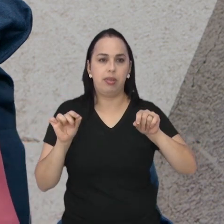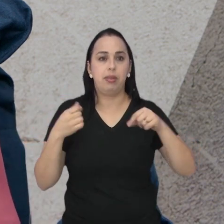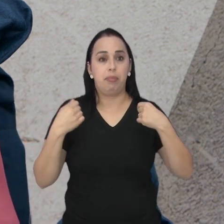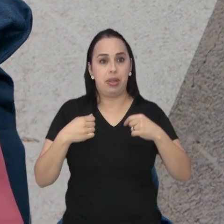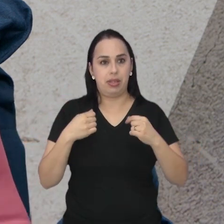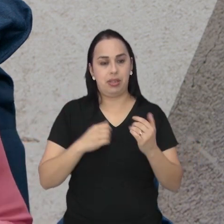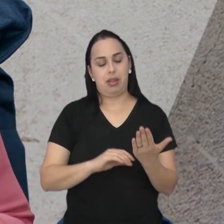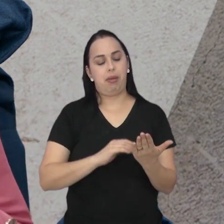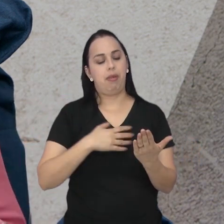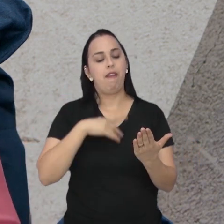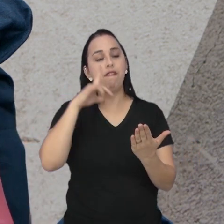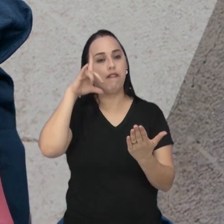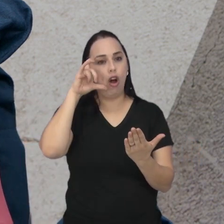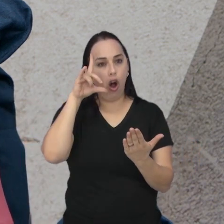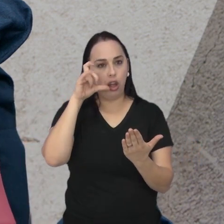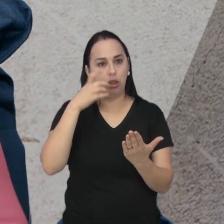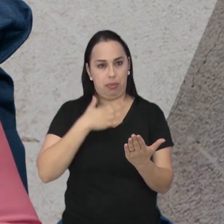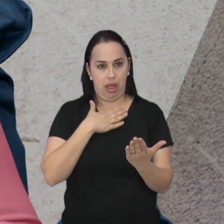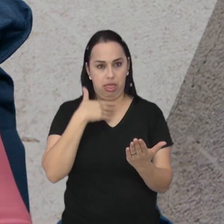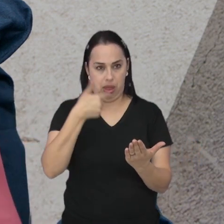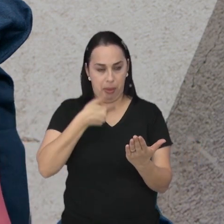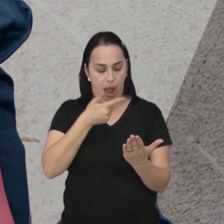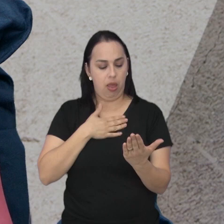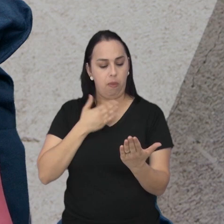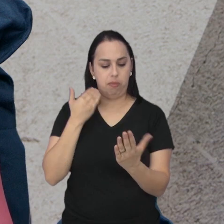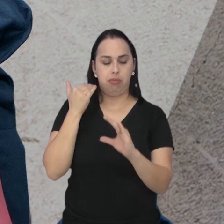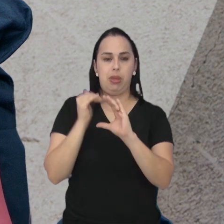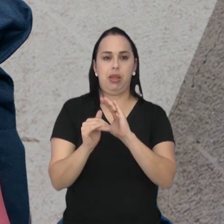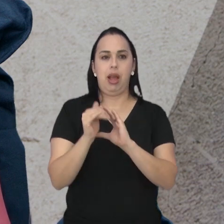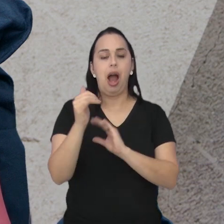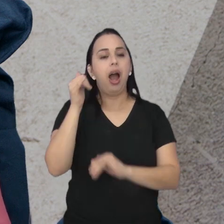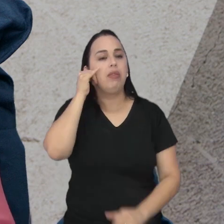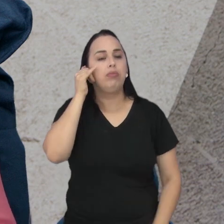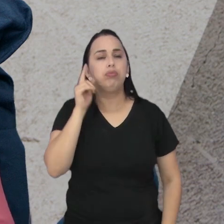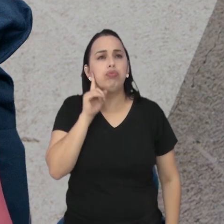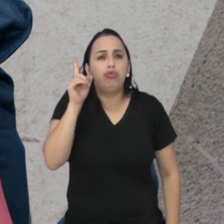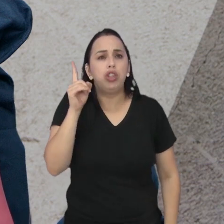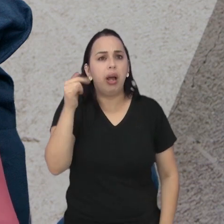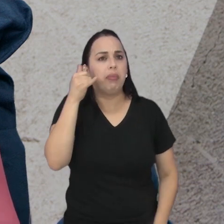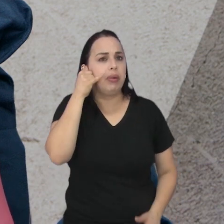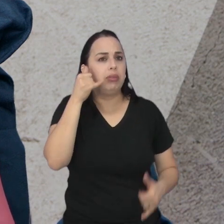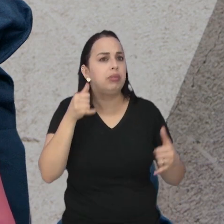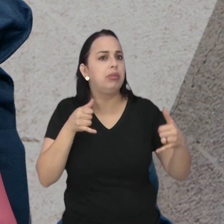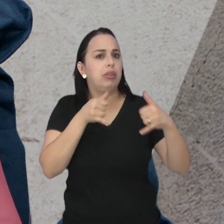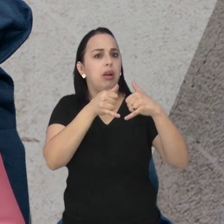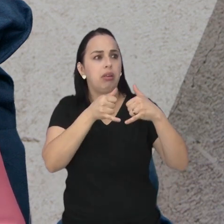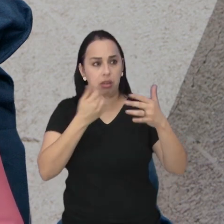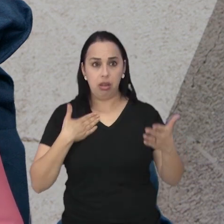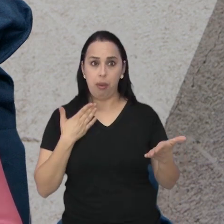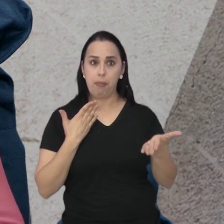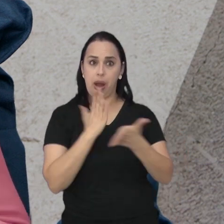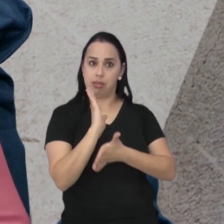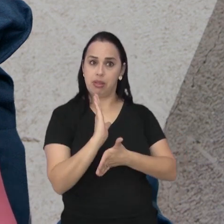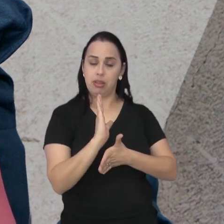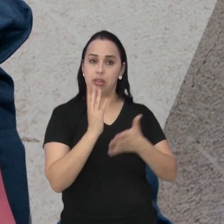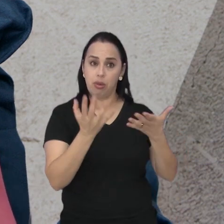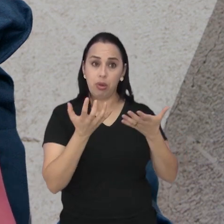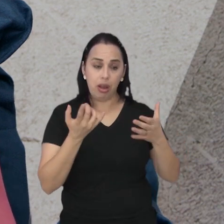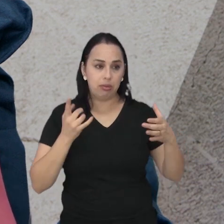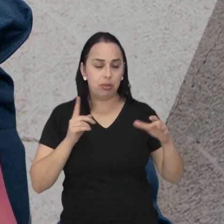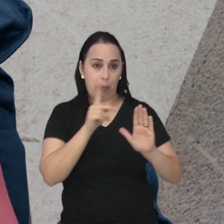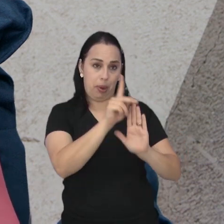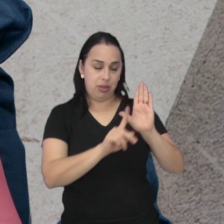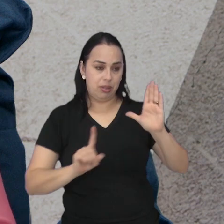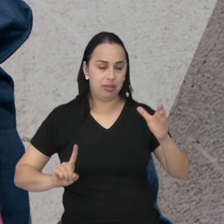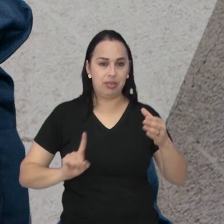né? Você tem que mandar fotos do seu trabalho. E um dia ela me ligou e falou que eu tinha sido aprovada, se eu queria fazer